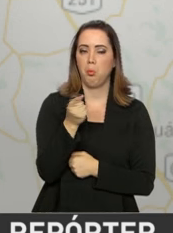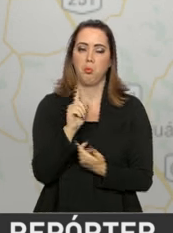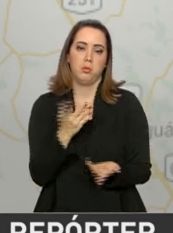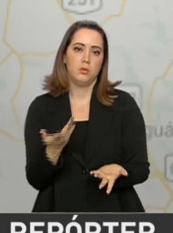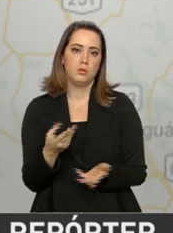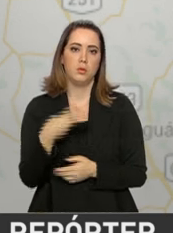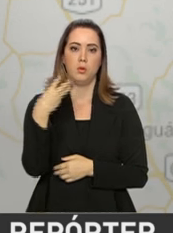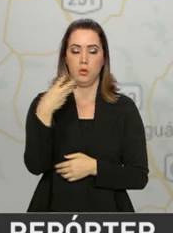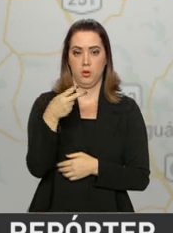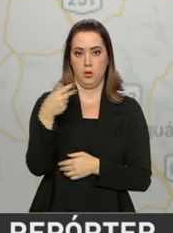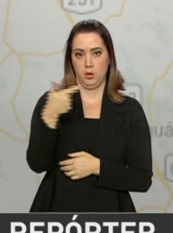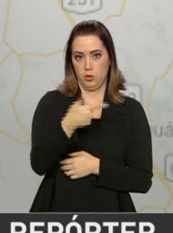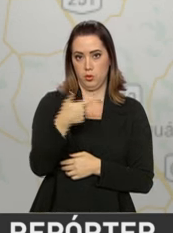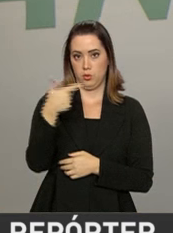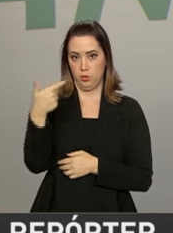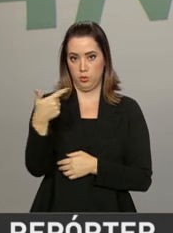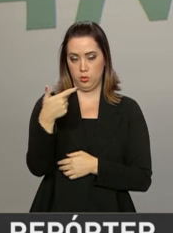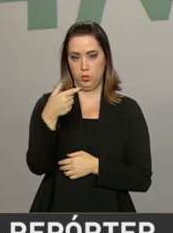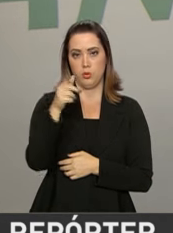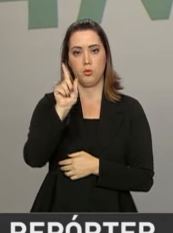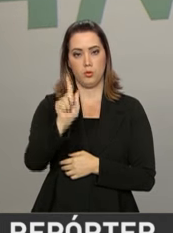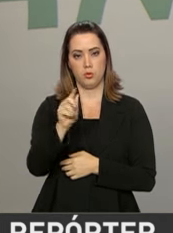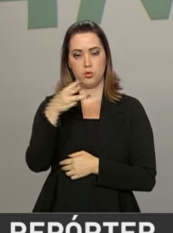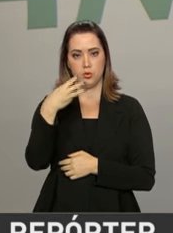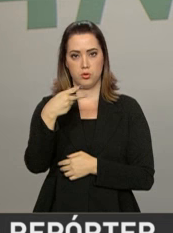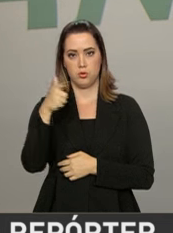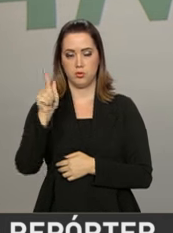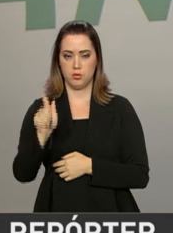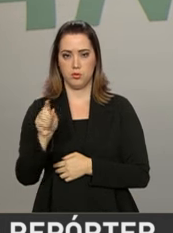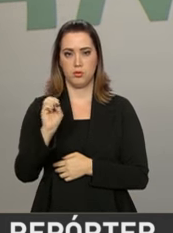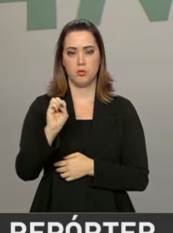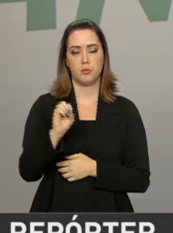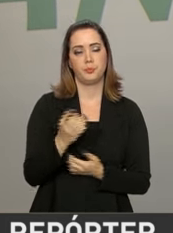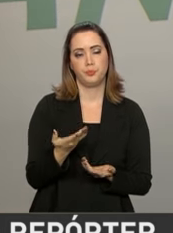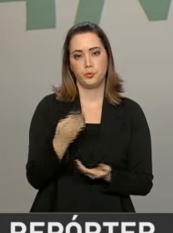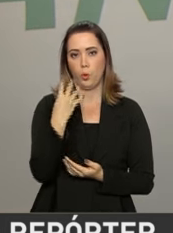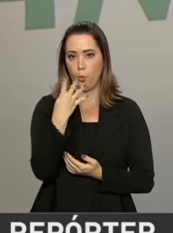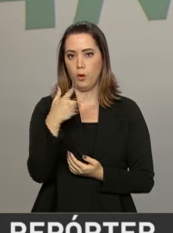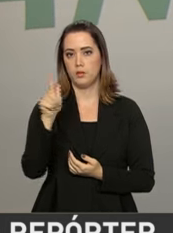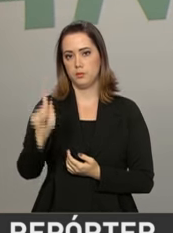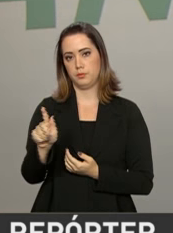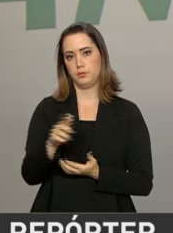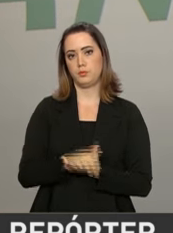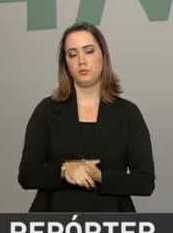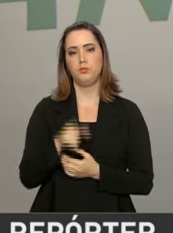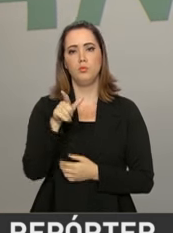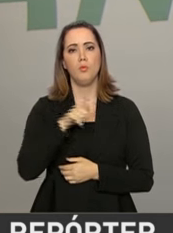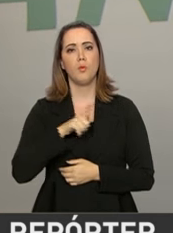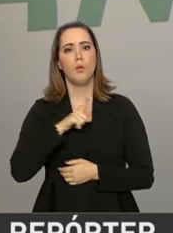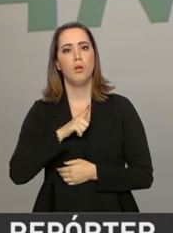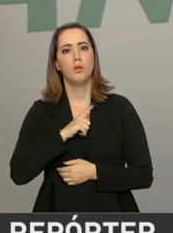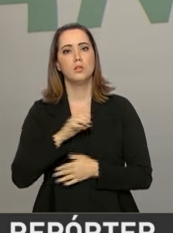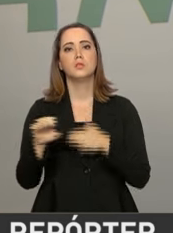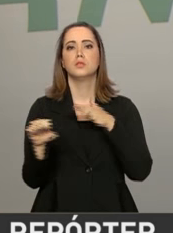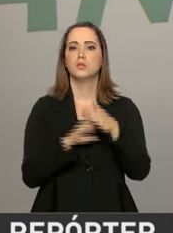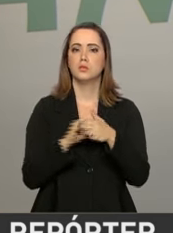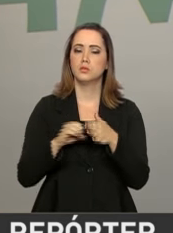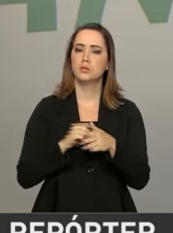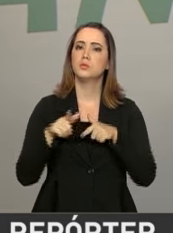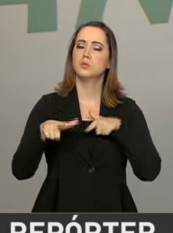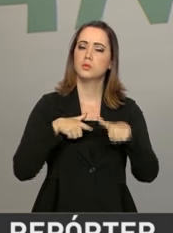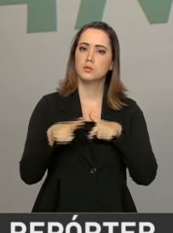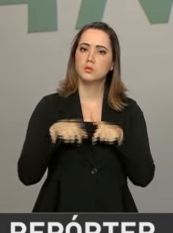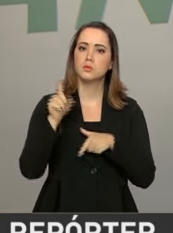3G e 4G. A intensidade do sinal ela é calculada com base nas informações que são prestadas pelas